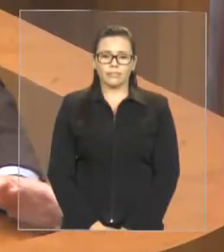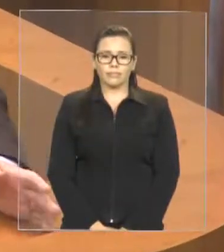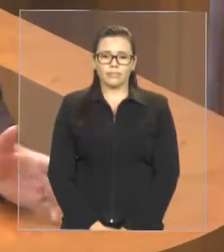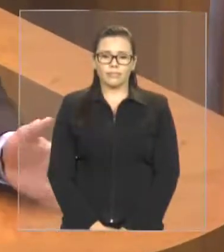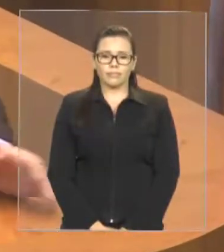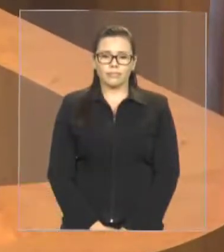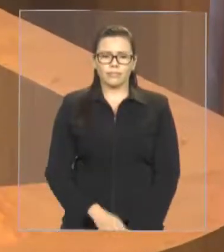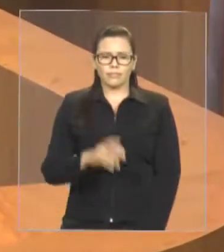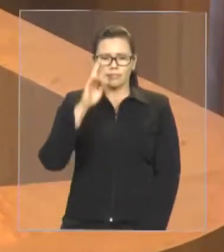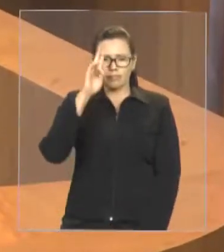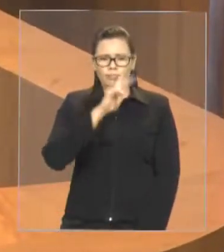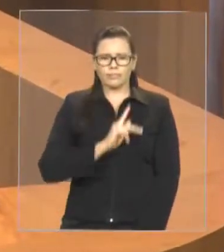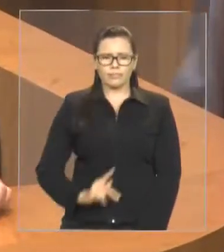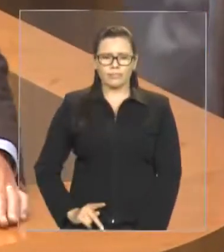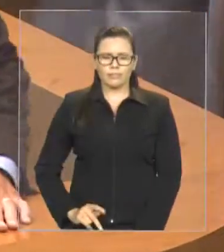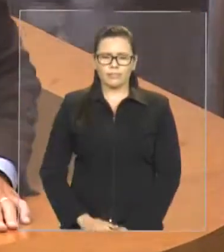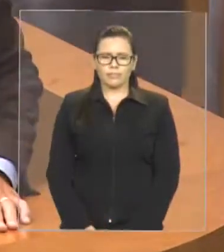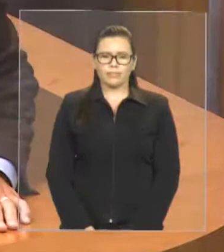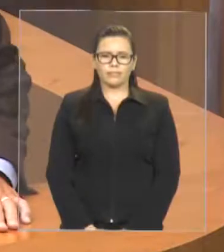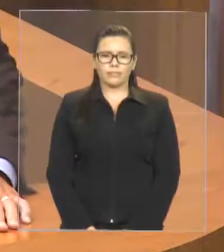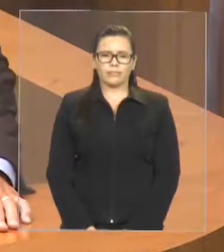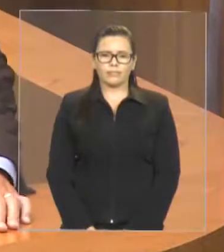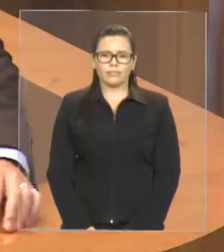Senhor presidente, hoje,